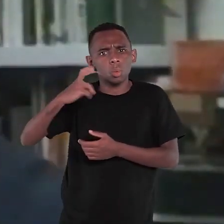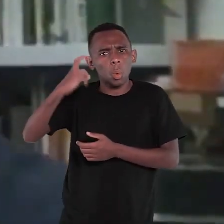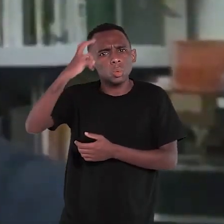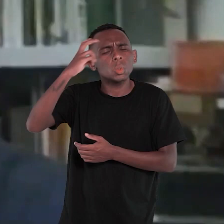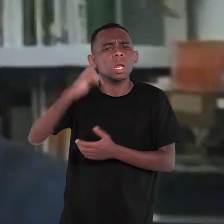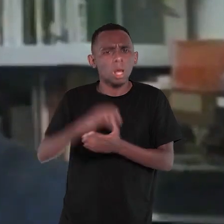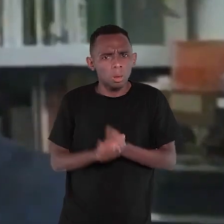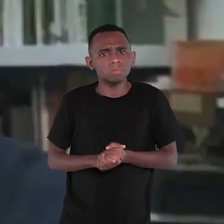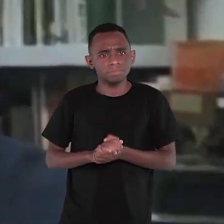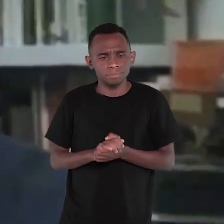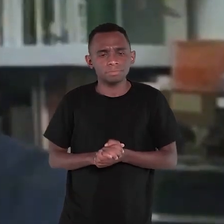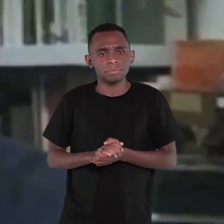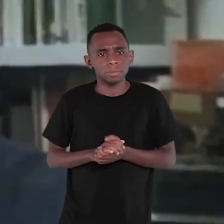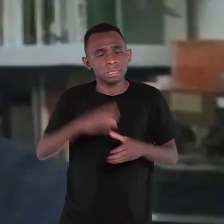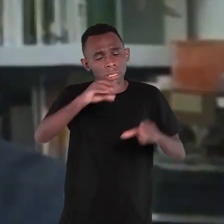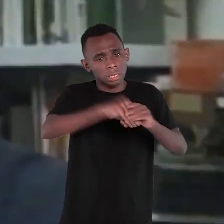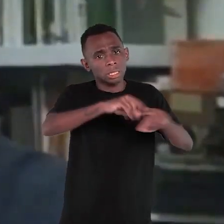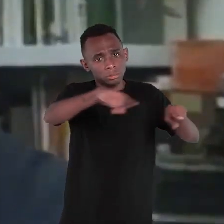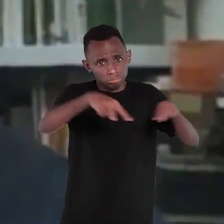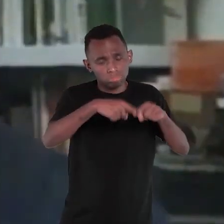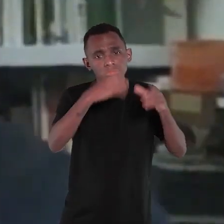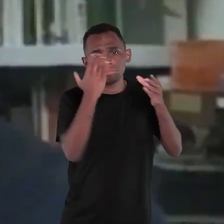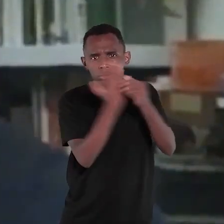sobre bibliotecas é um acervo